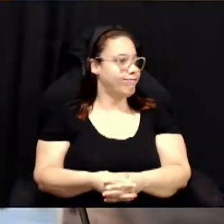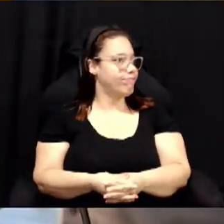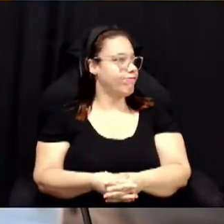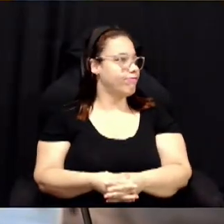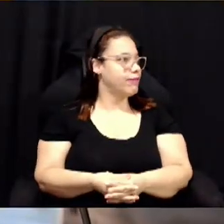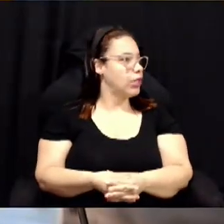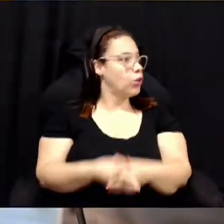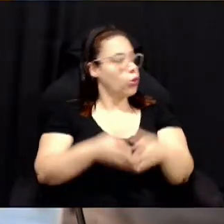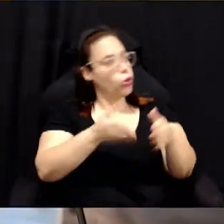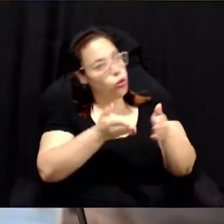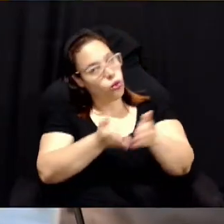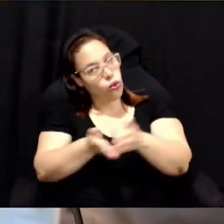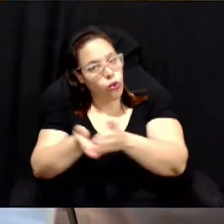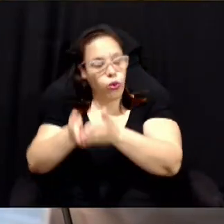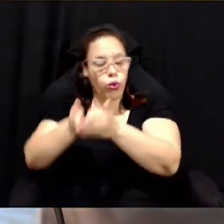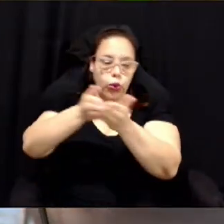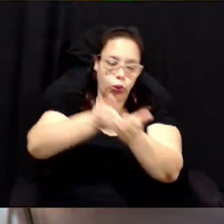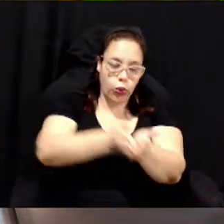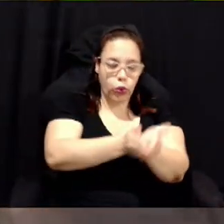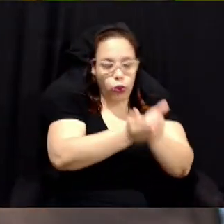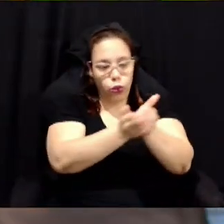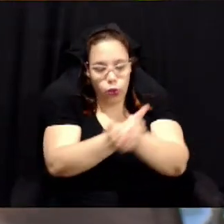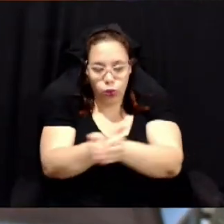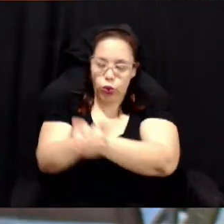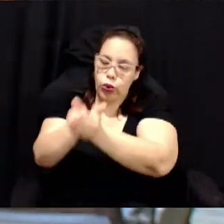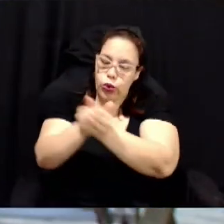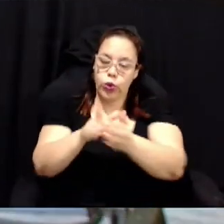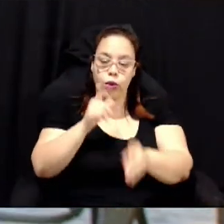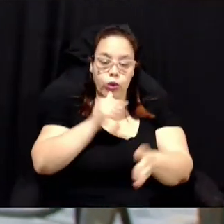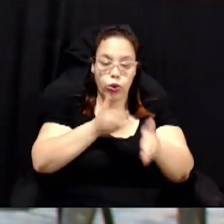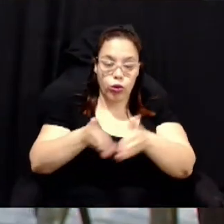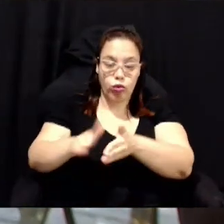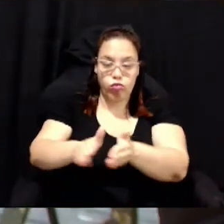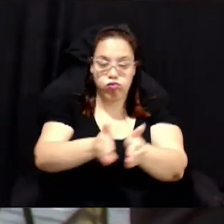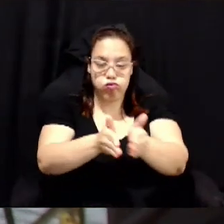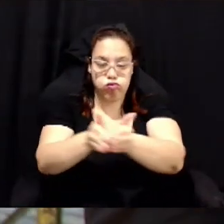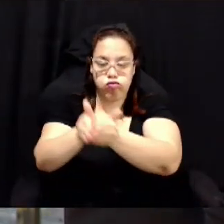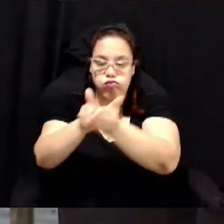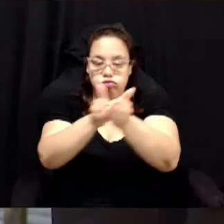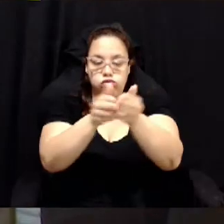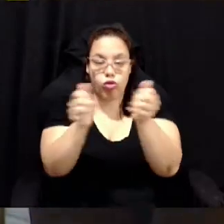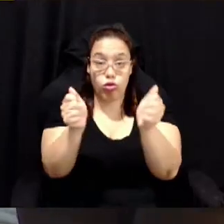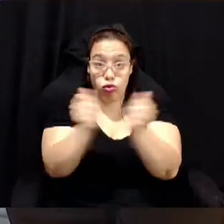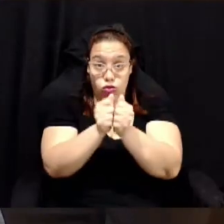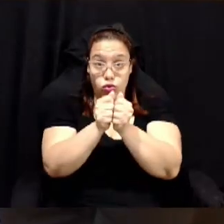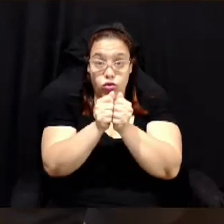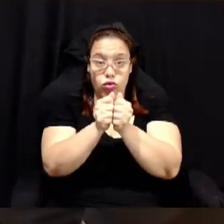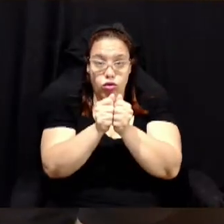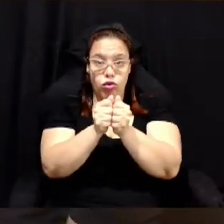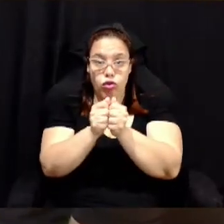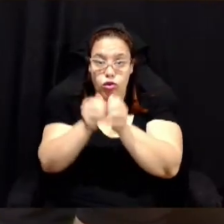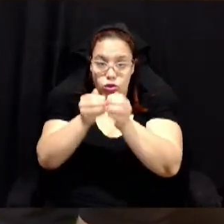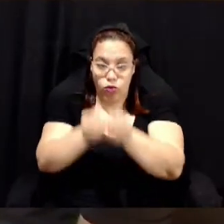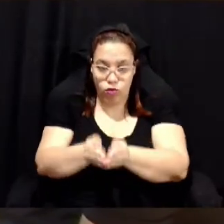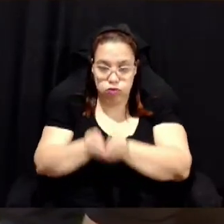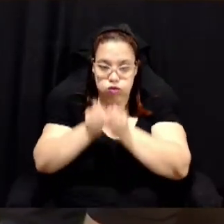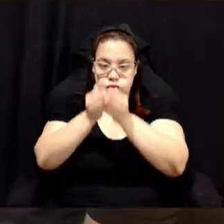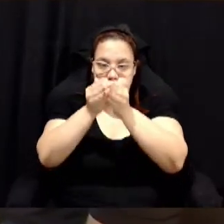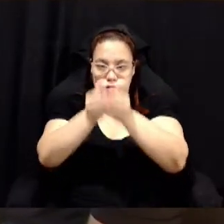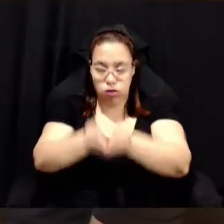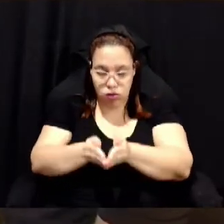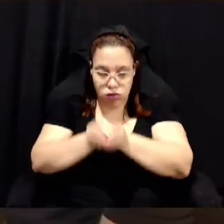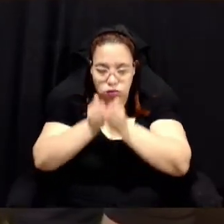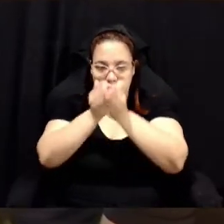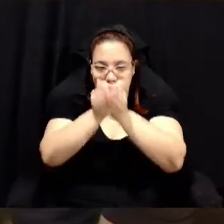o rio, né? Quando nós estamos fazendo uma descida, a gente está fluindo junto com o fluxo. O contato da natureza, novamente, eu